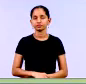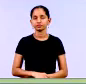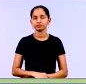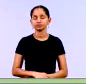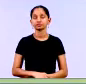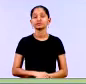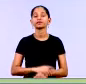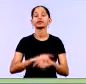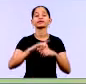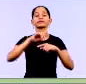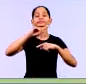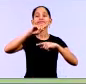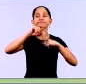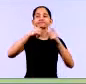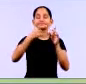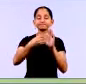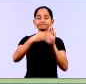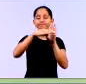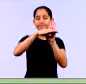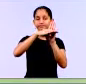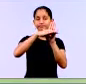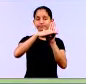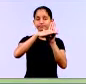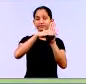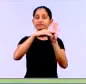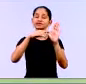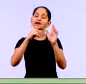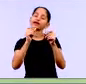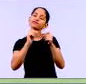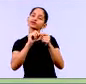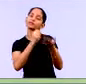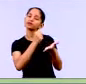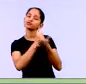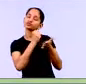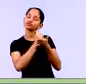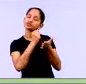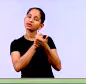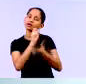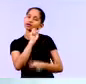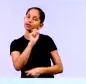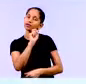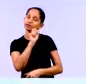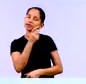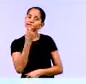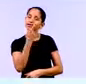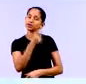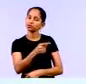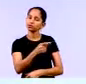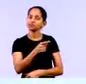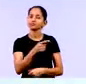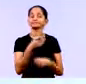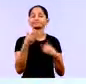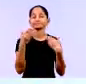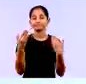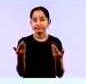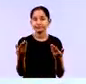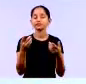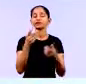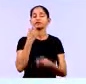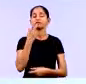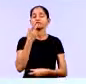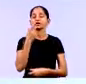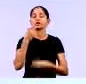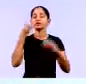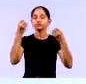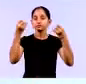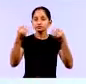O que é que esta peça vai me possibilitar? O que é que essa peça vai trazer de benefício para